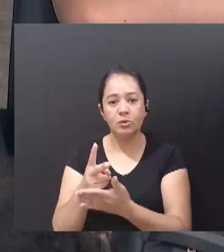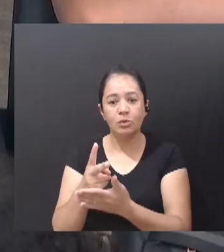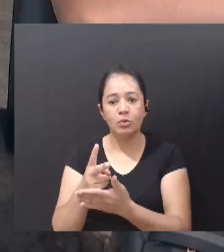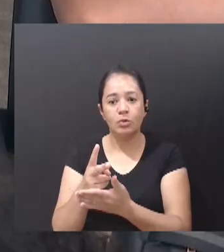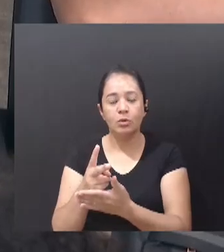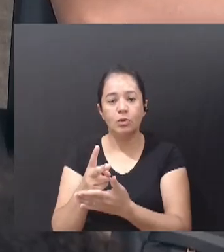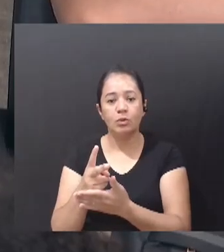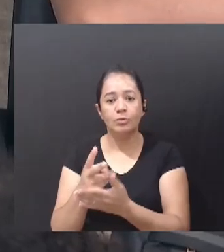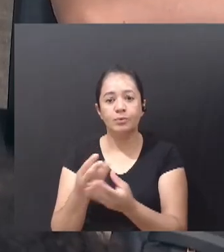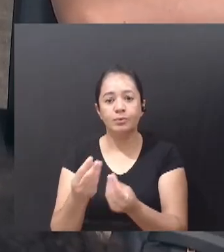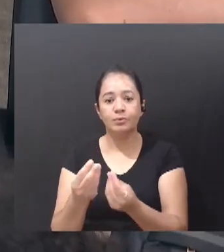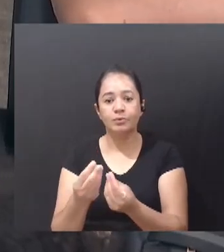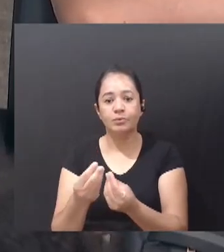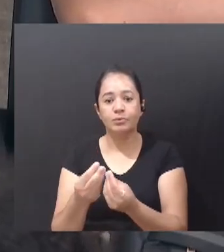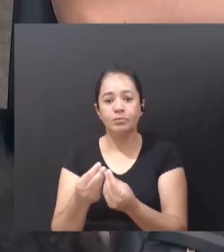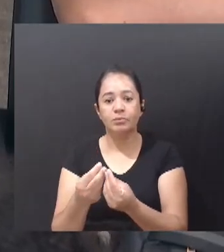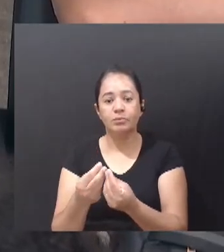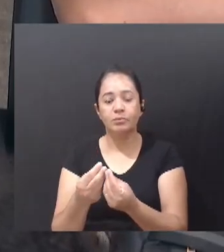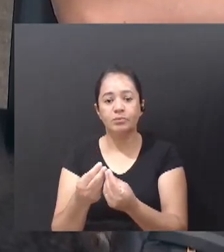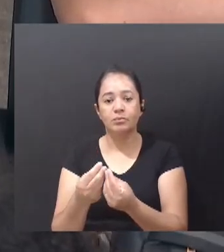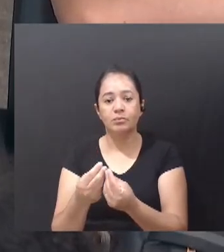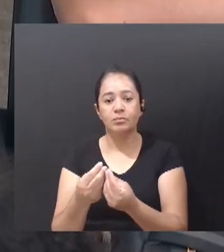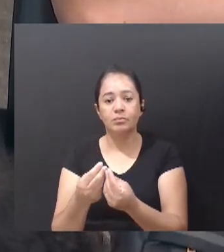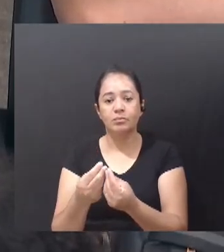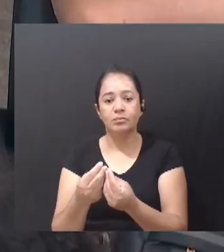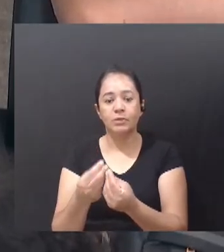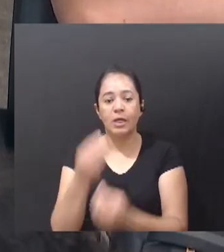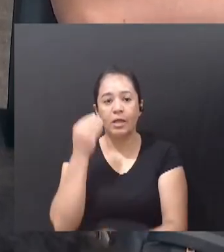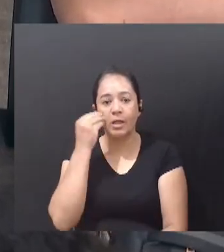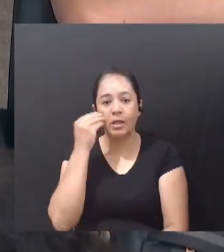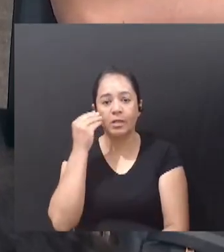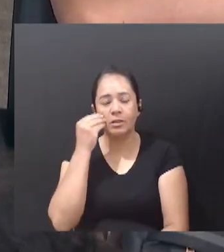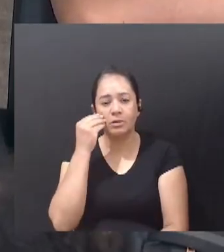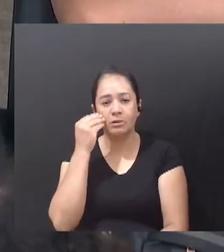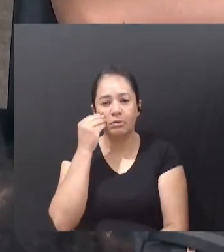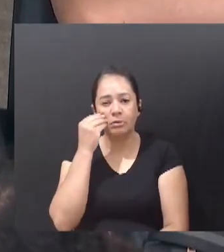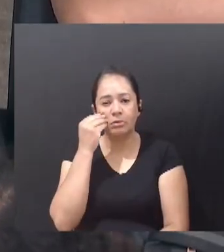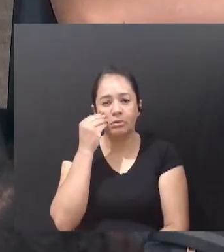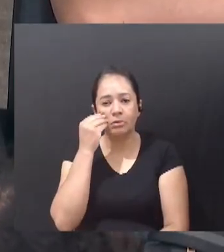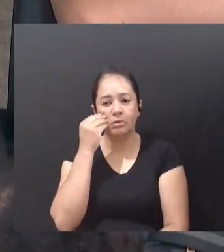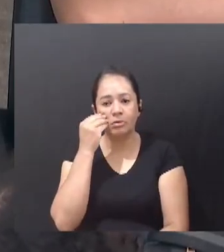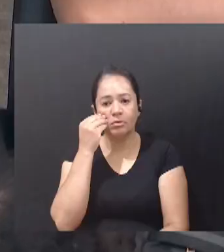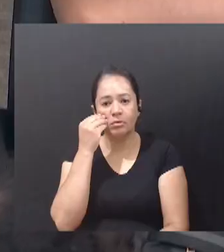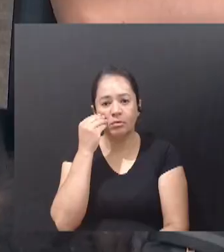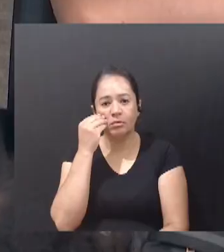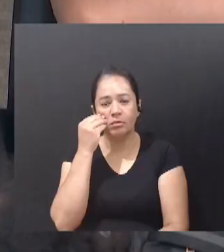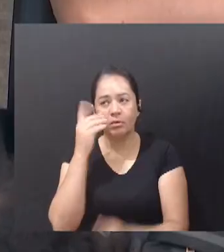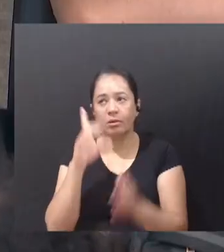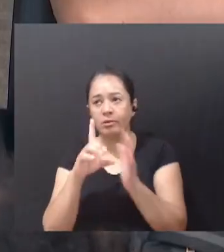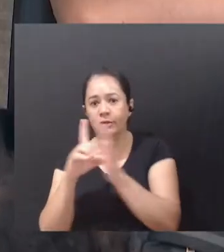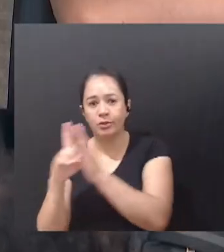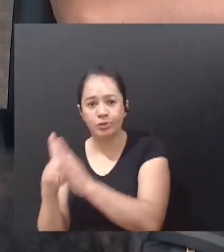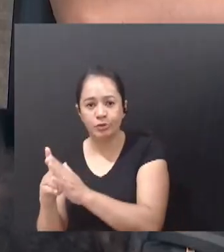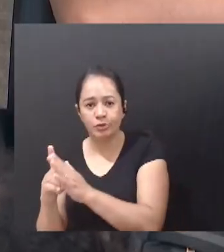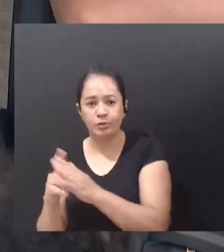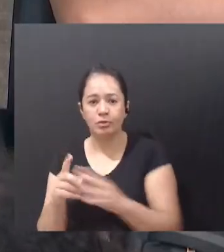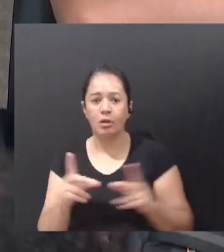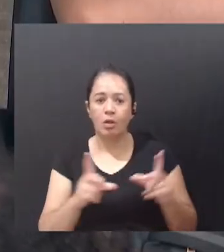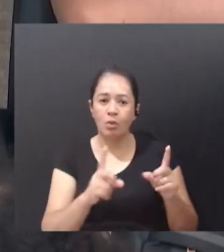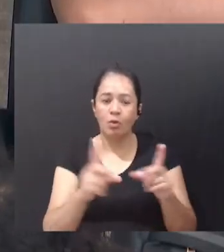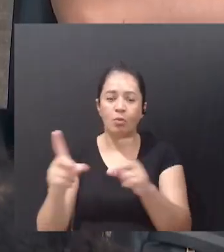de ser as tentativas de cooptação, né, da direita, do mercado,